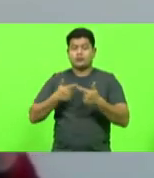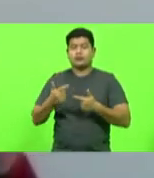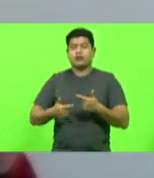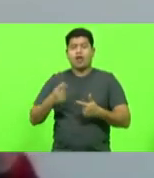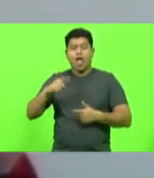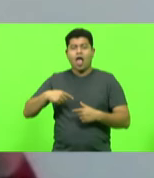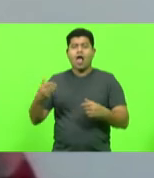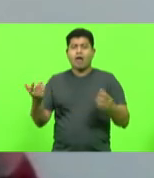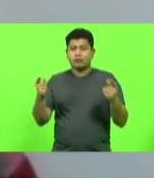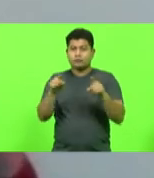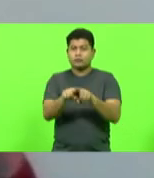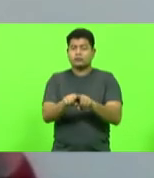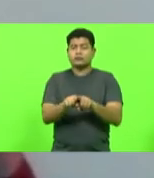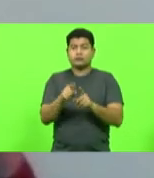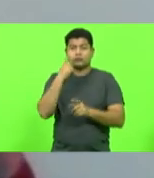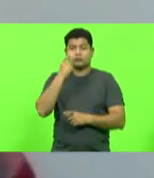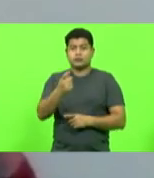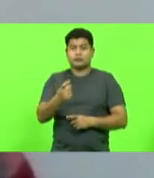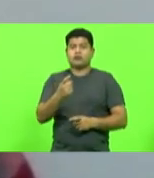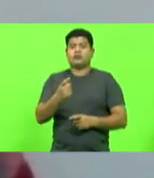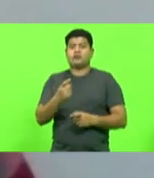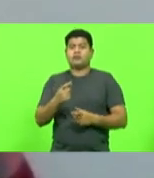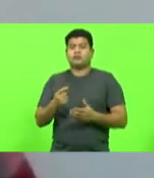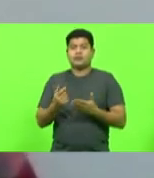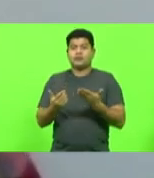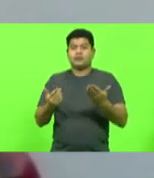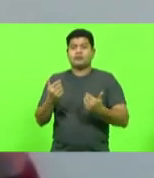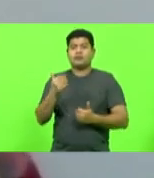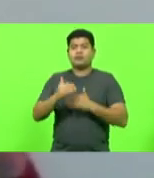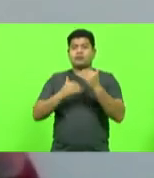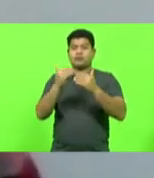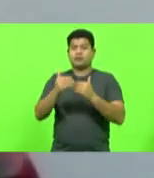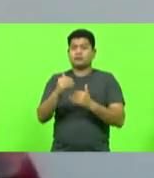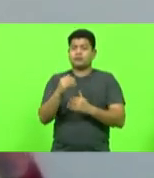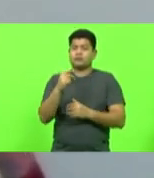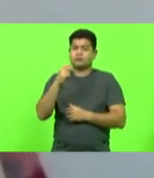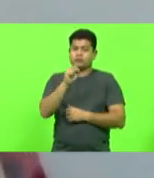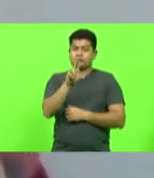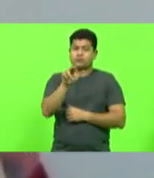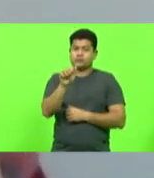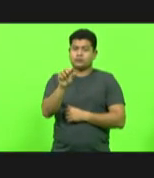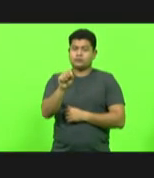no fortalecimento do SUAS enquanto política pública. Obrigada.